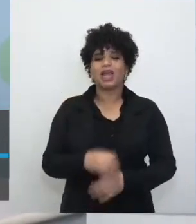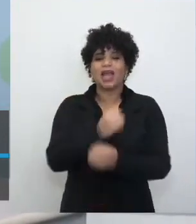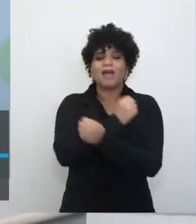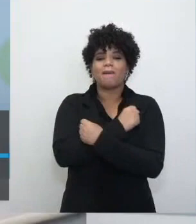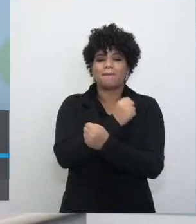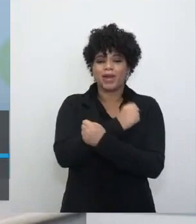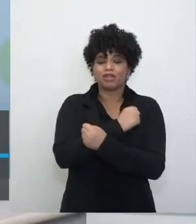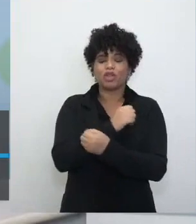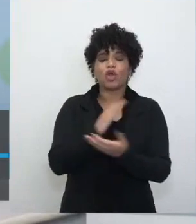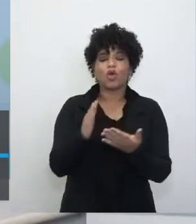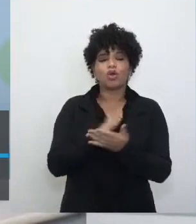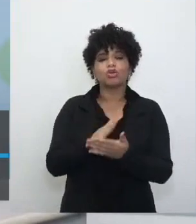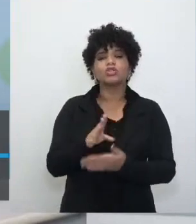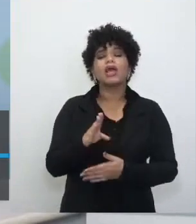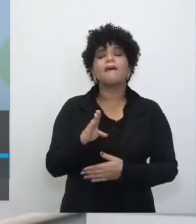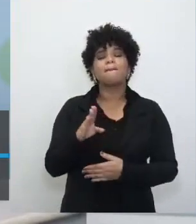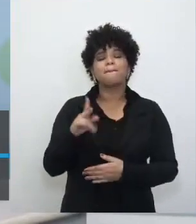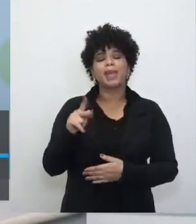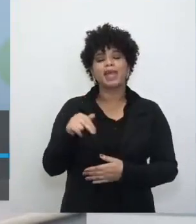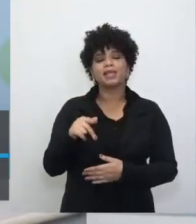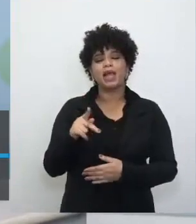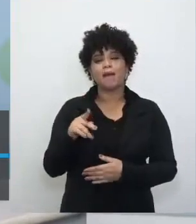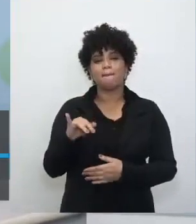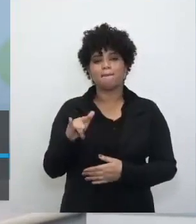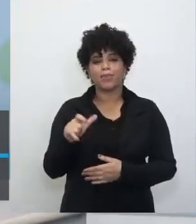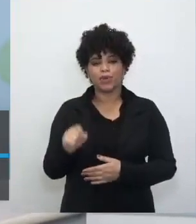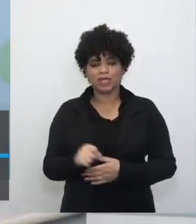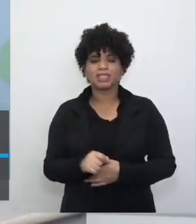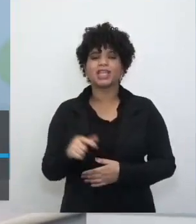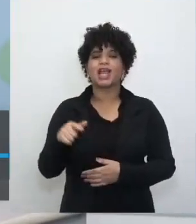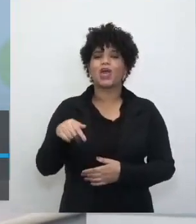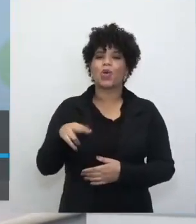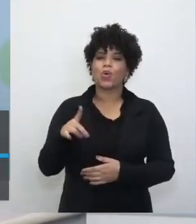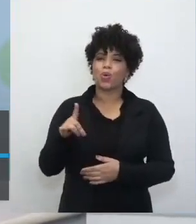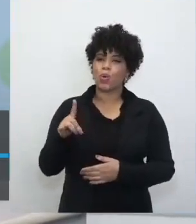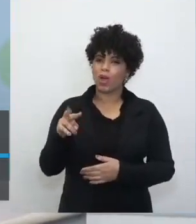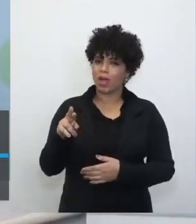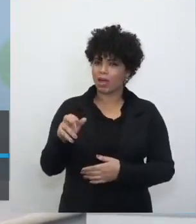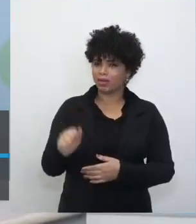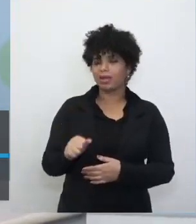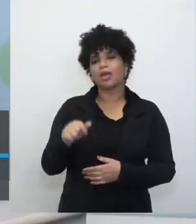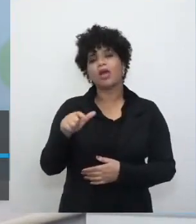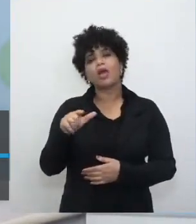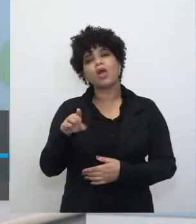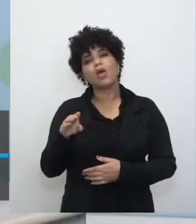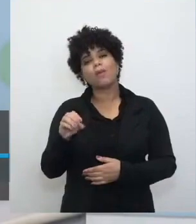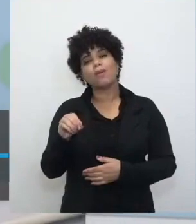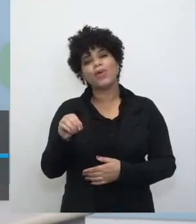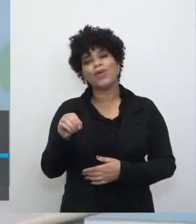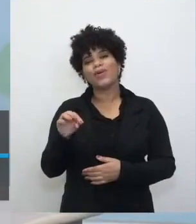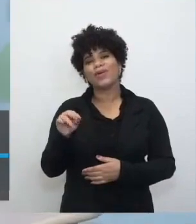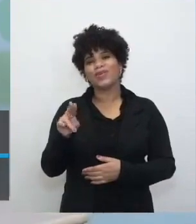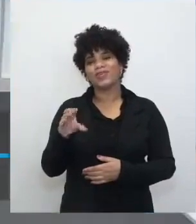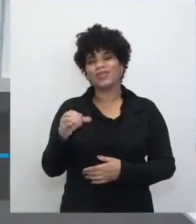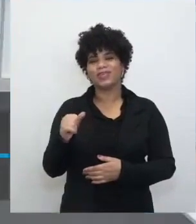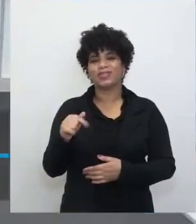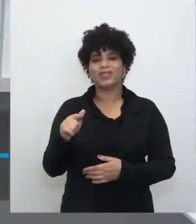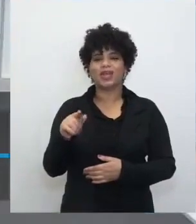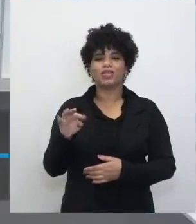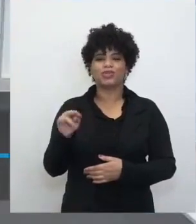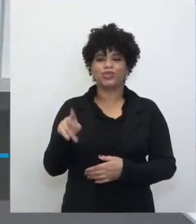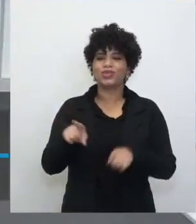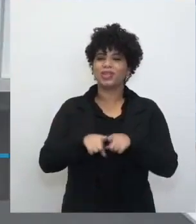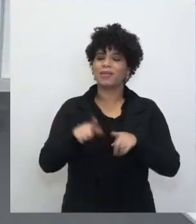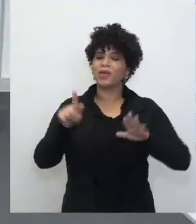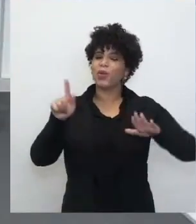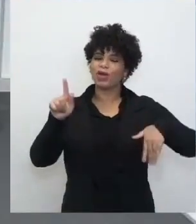de Embu Guaçu, Penápolis, Quadra, São José do Rio Preto, Botucatu e Guarujá. Vamos fazer? Então, venham